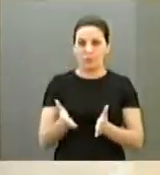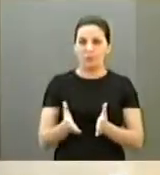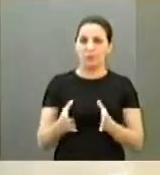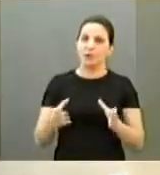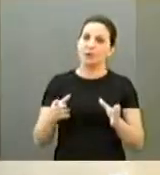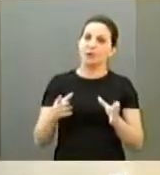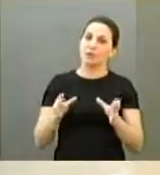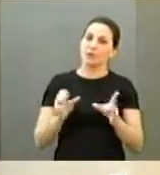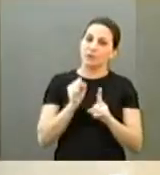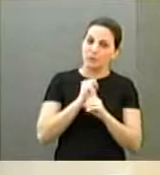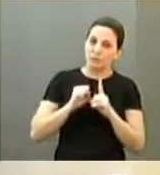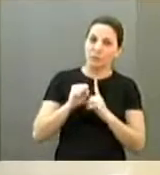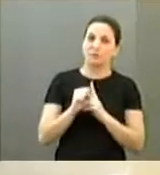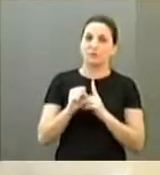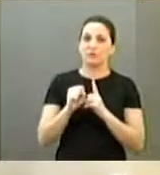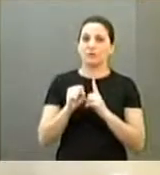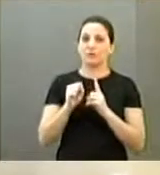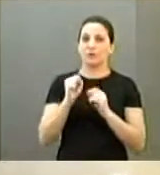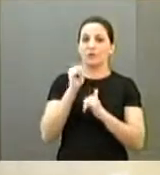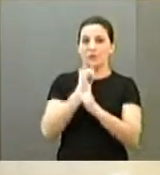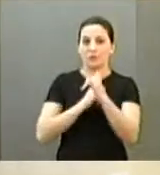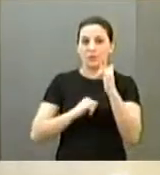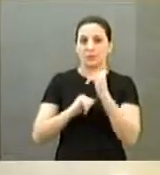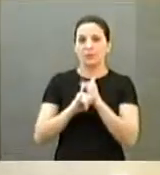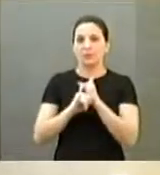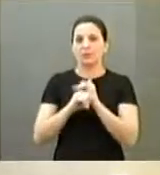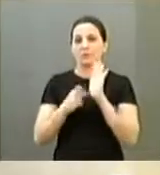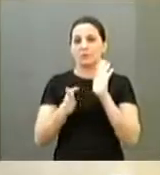os sites noticiam que um ladrão